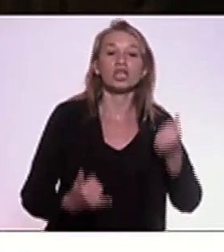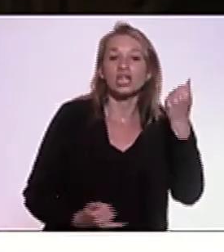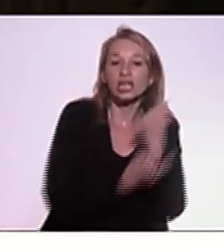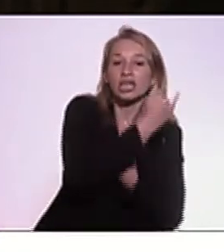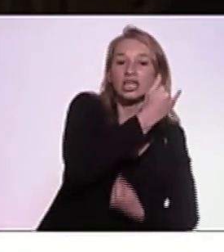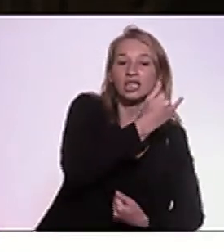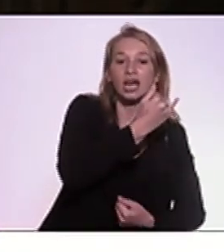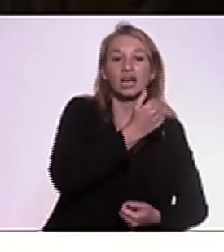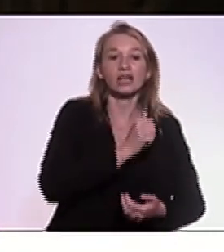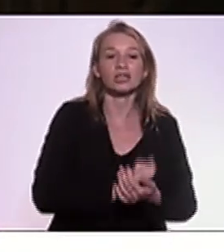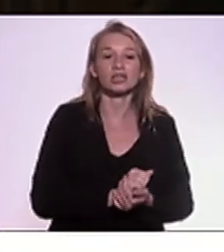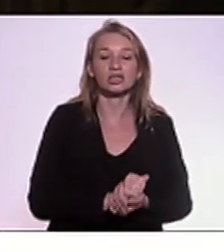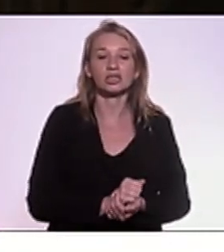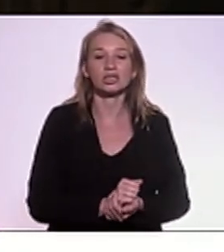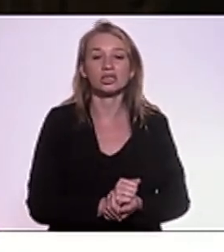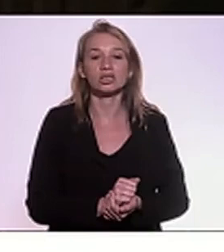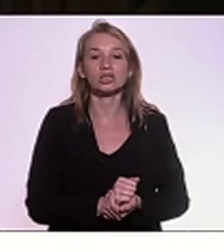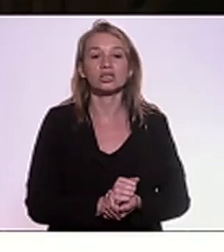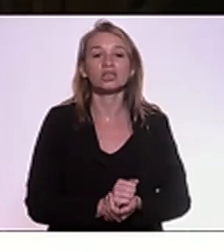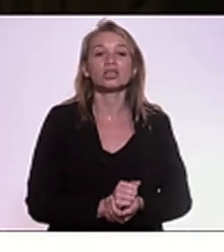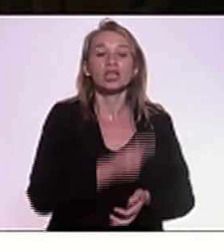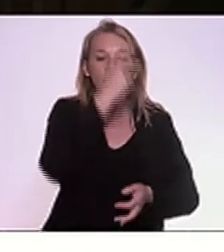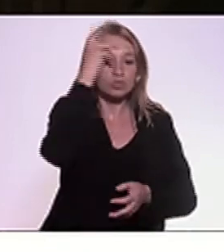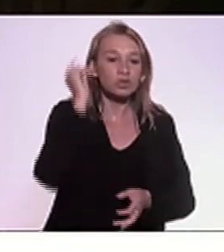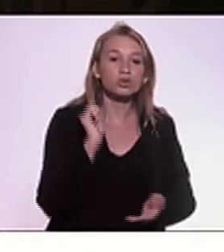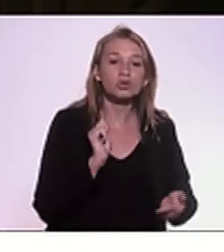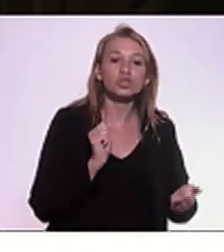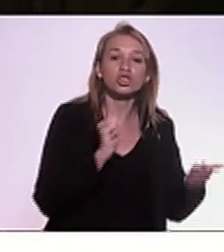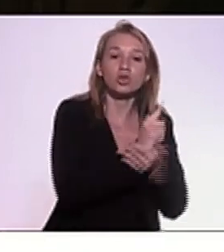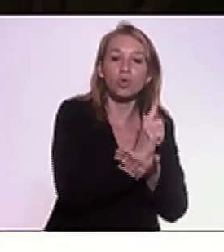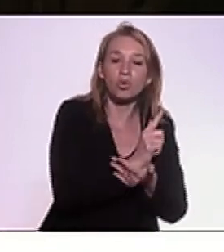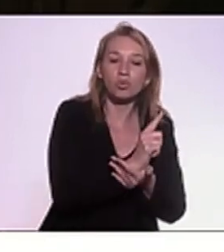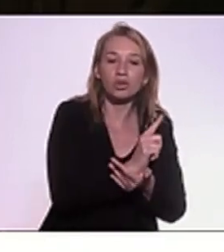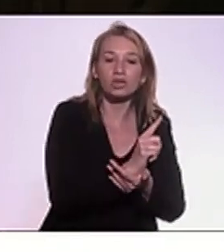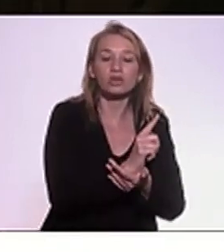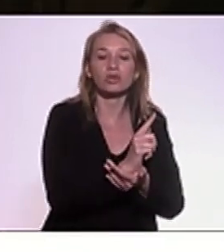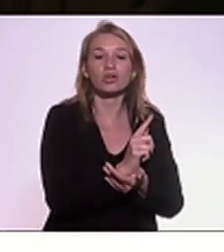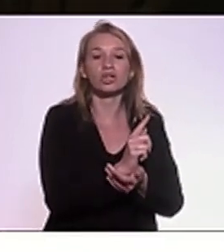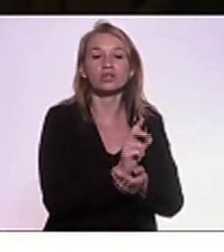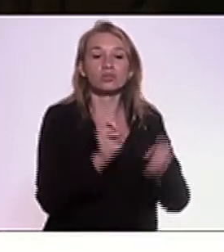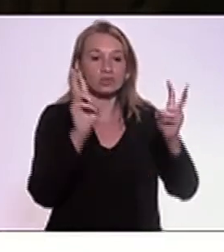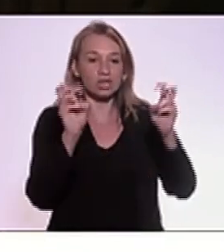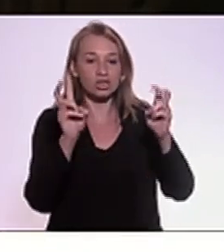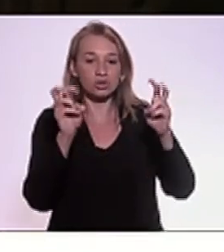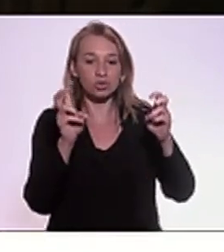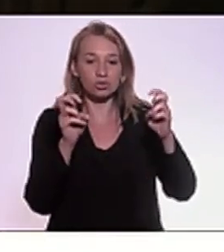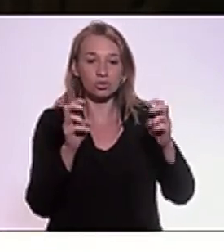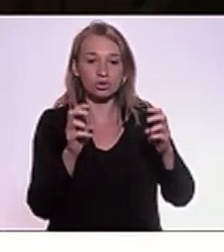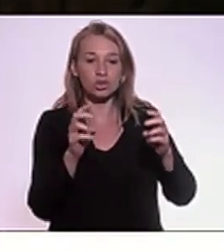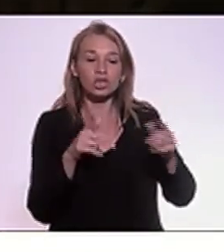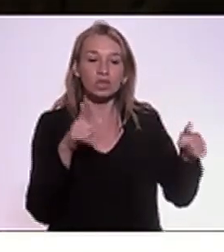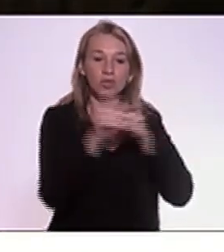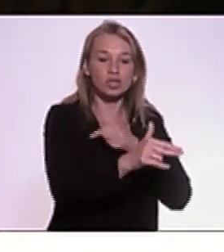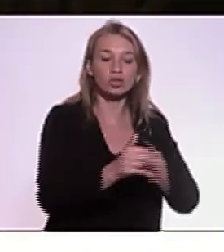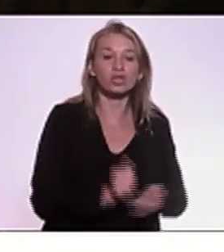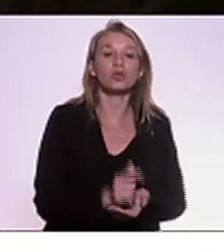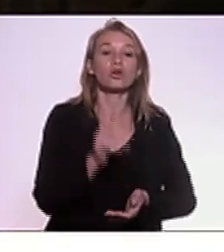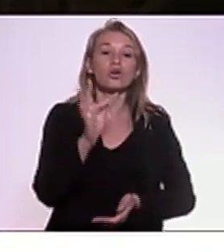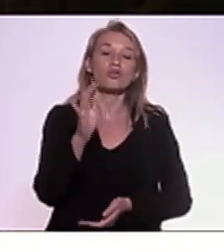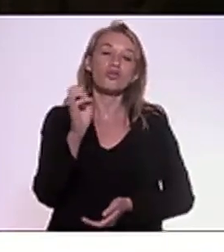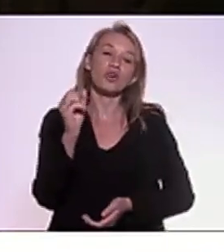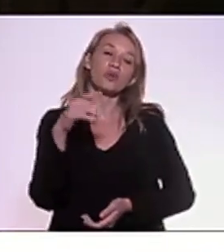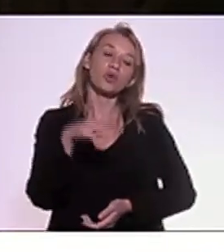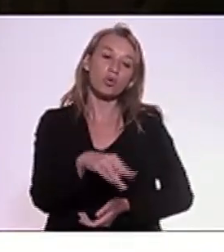tentam ludibriar, tentam engrupir os consumidores, colocando-os em situação de desvantagem nas relações comerciais. O FEPROCON é